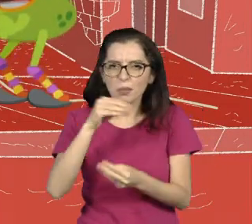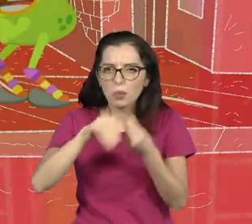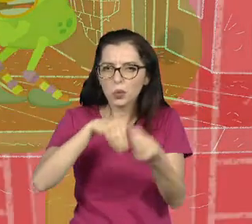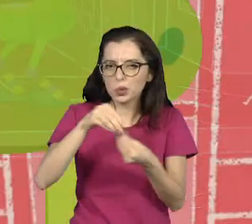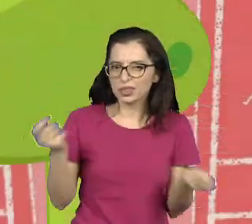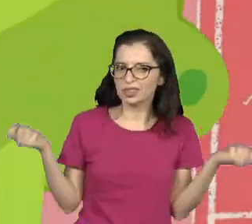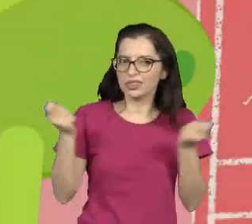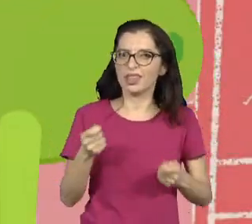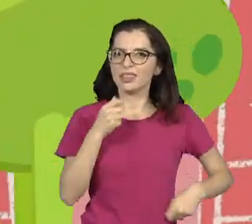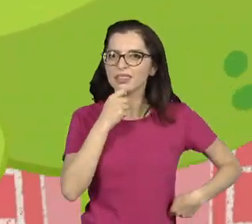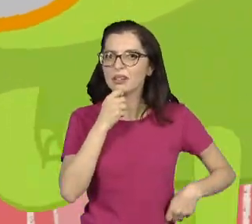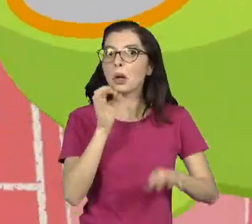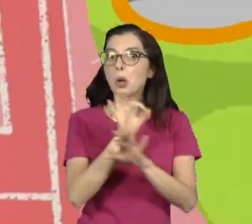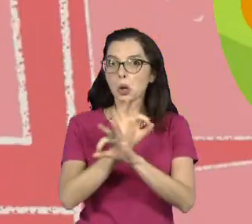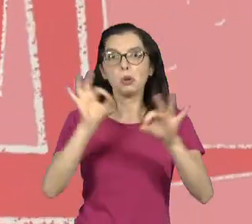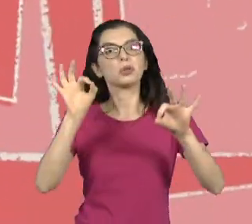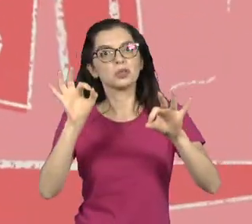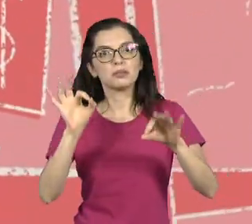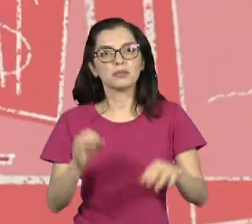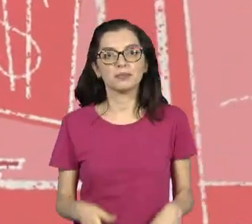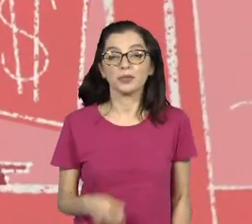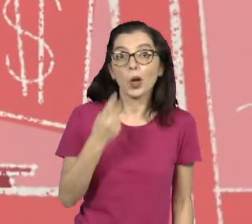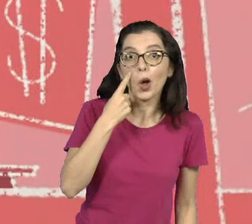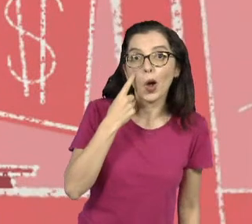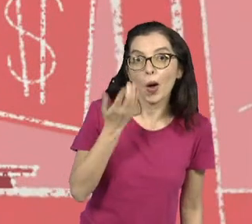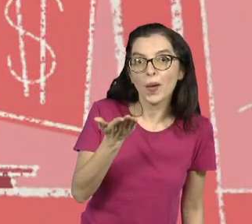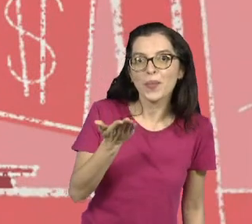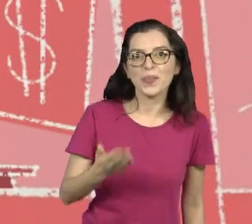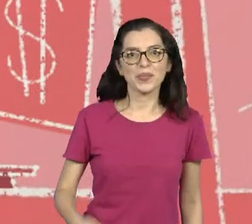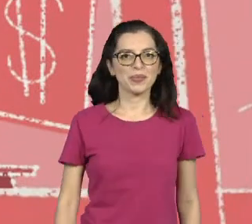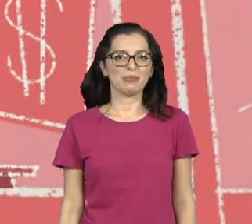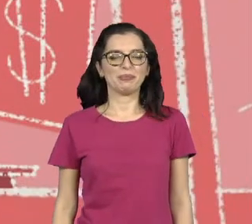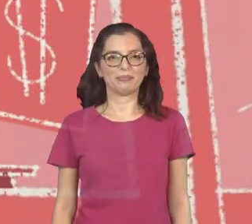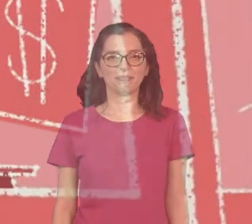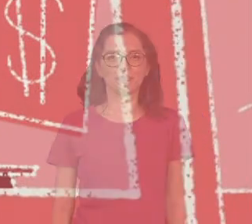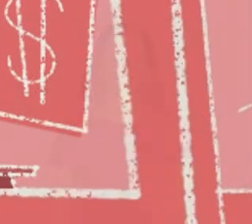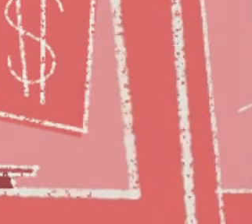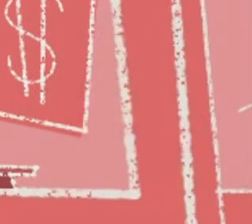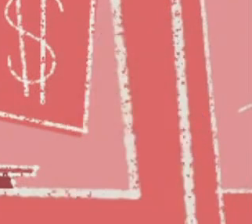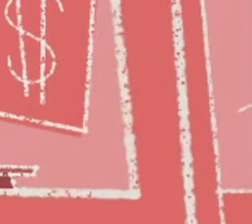ótimo. Será que o pessoal de casa também consegue?